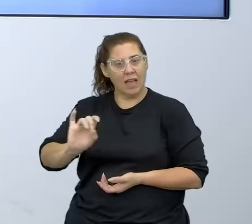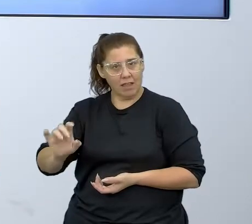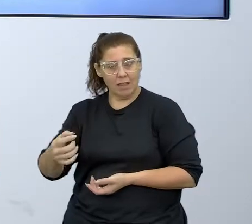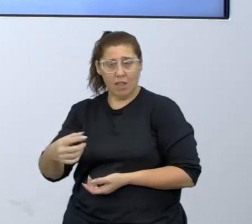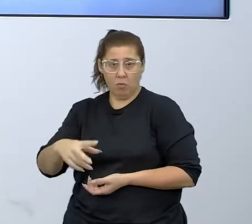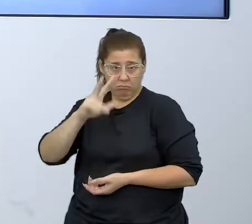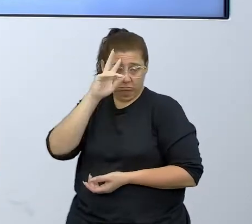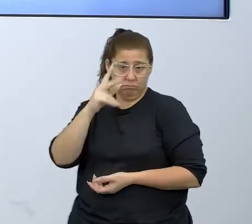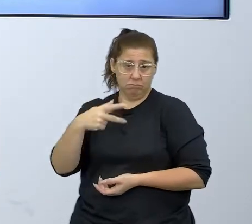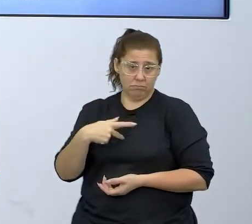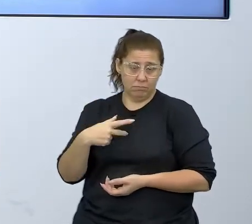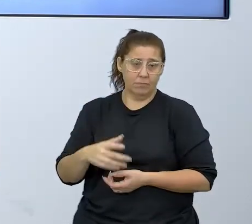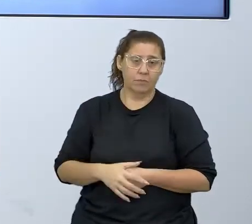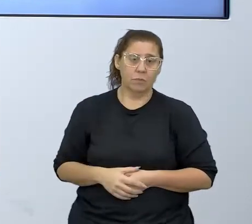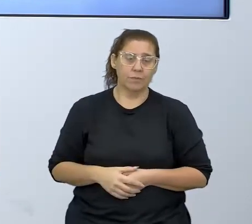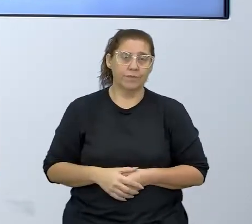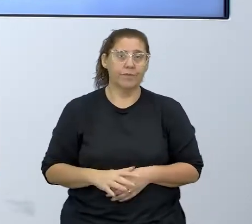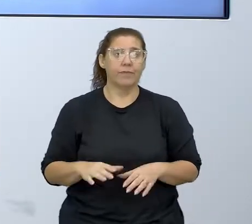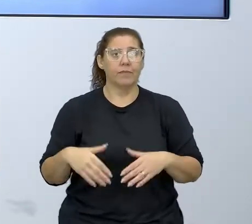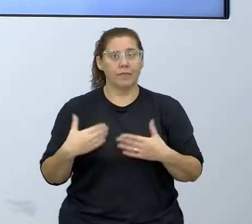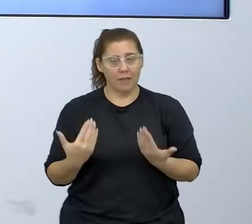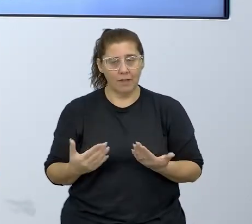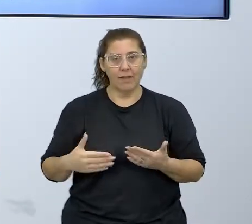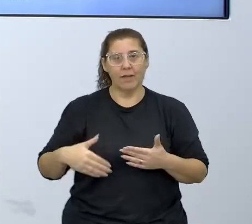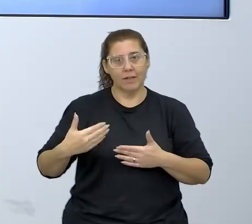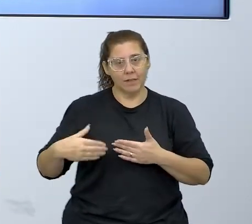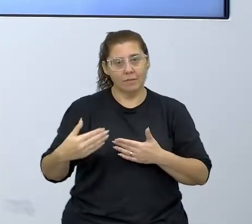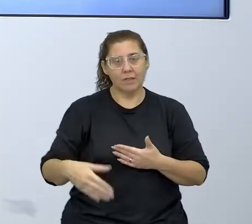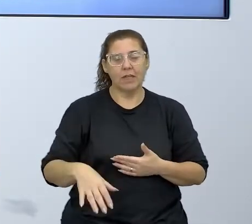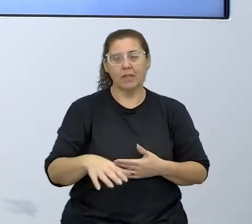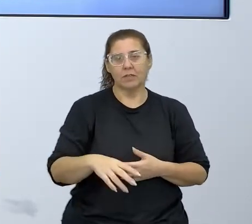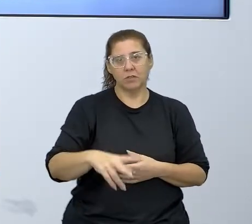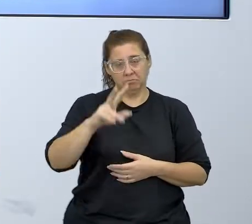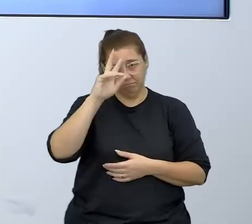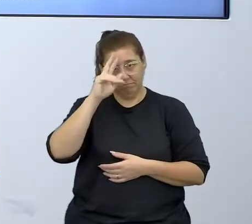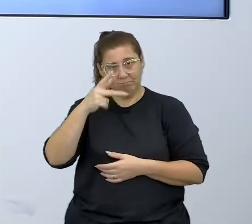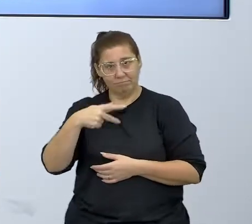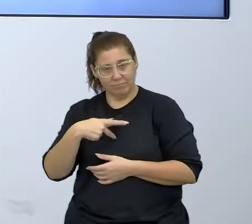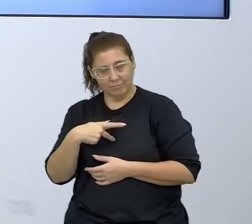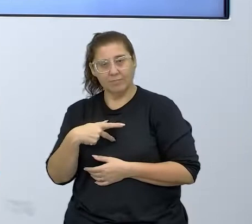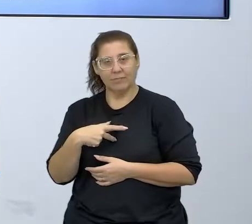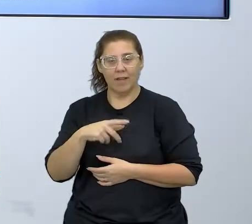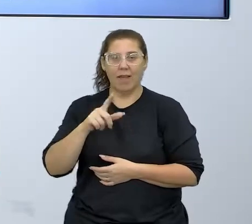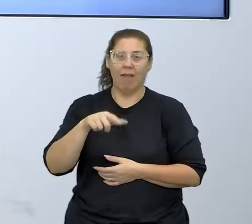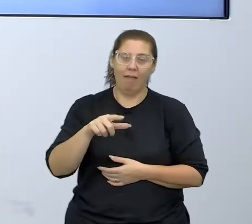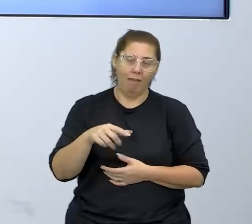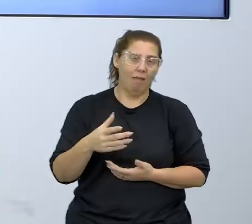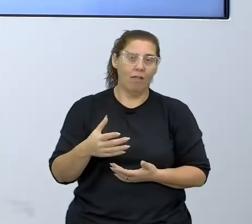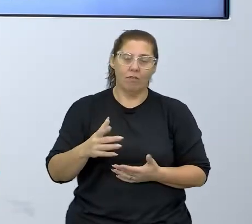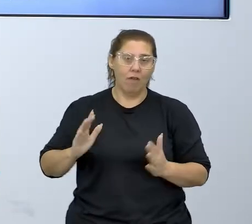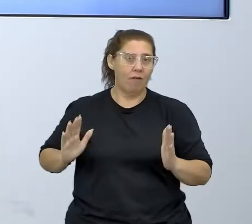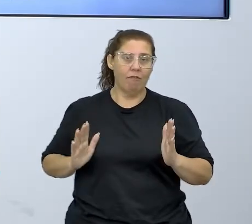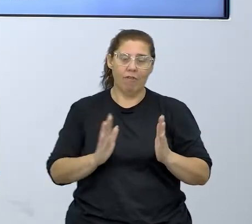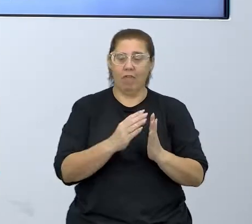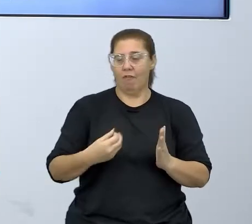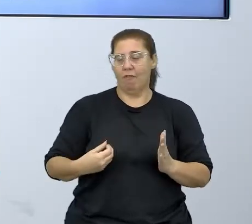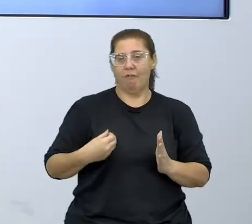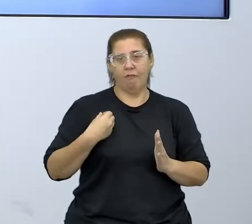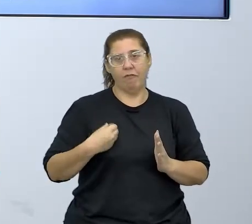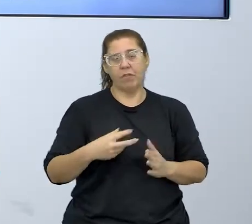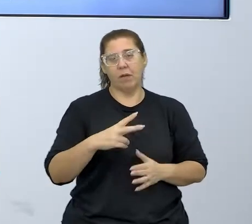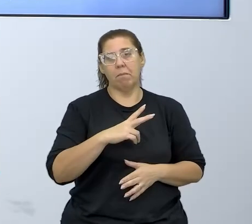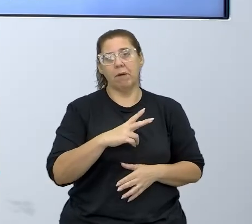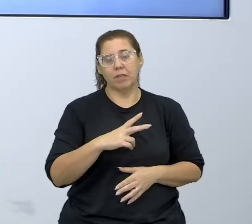quiser, né? E aí esse processo de individualização, ele justamente não vai afetar a sua vida pessoal, mas